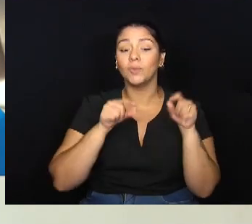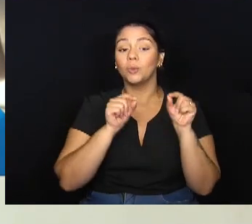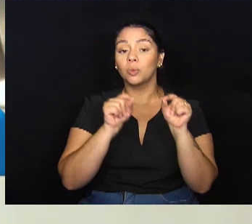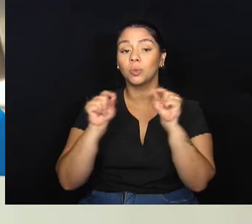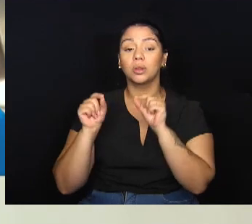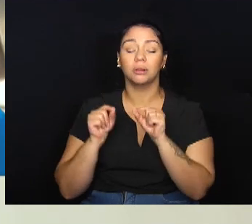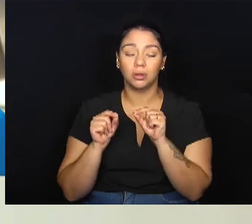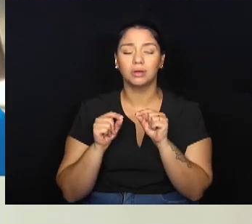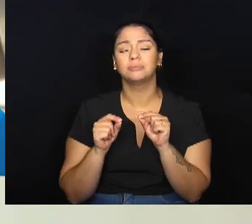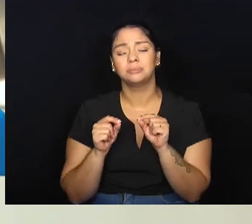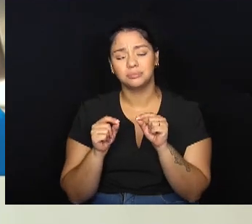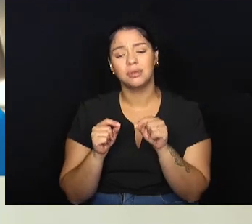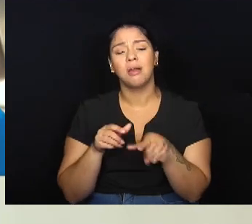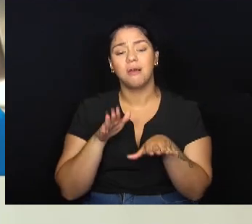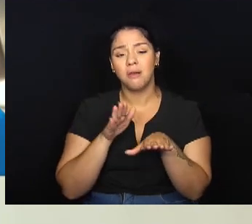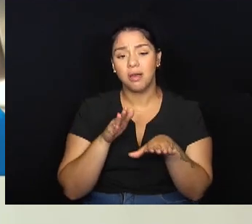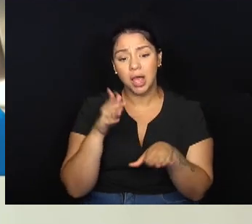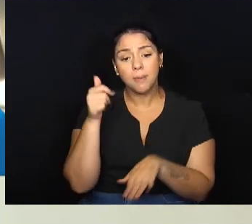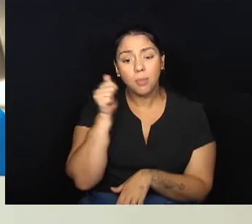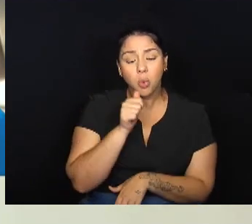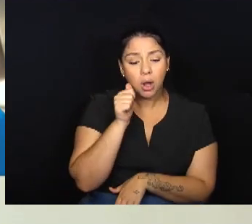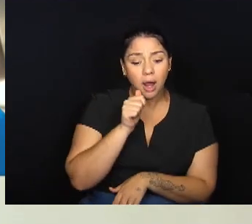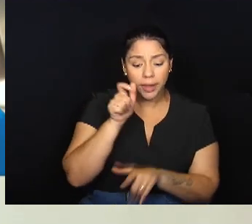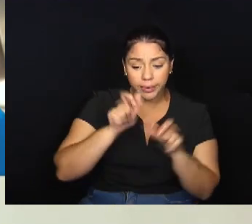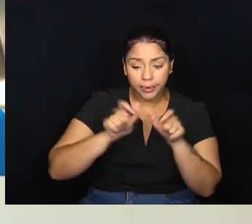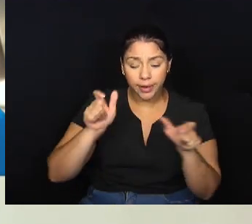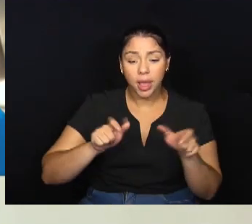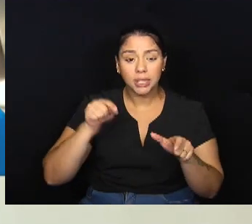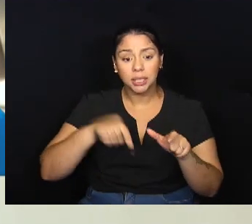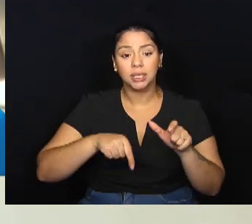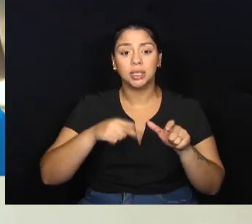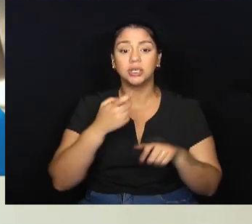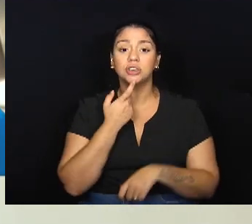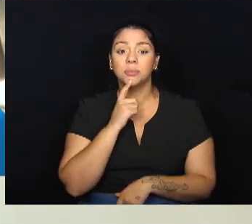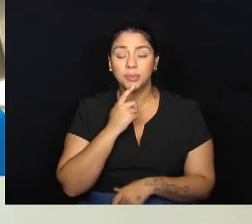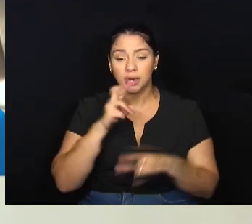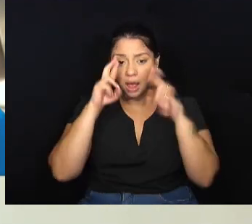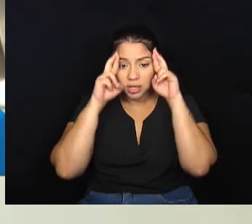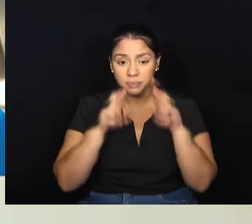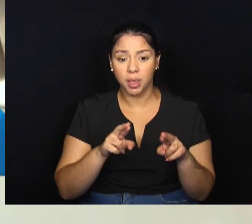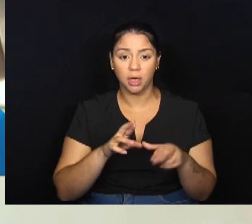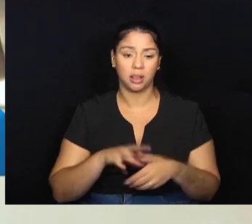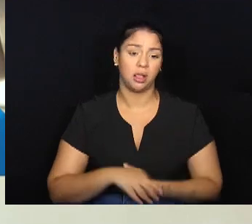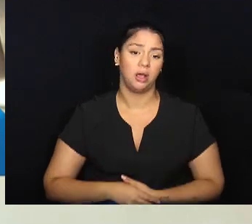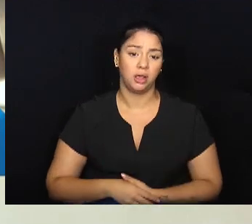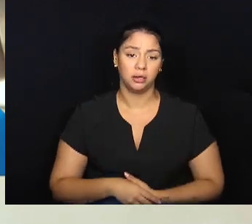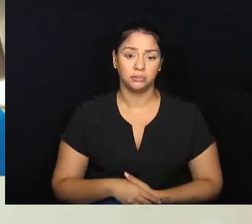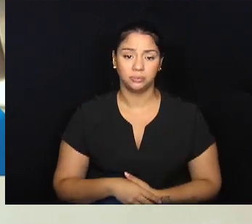necessário para que a gente possa ter, para que as mulheres de Campinas sejam respeitadas.